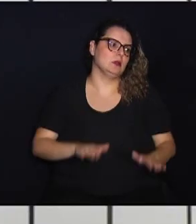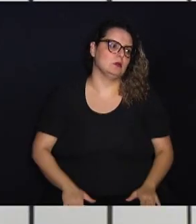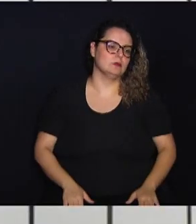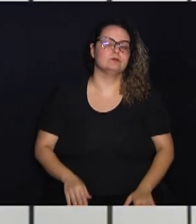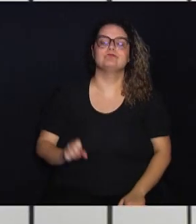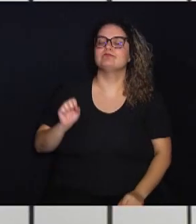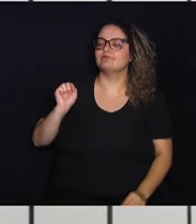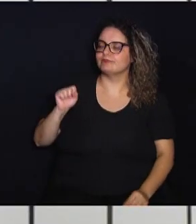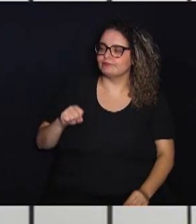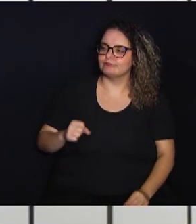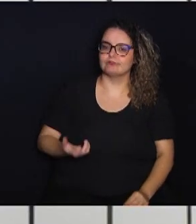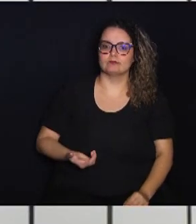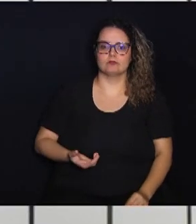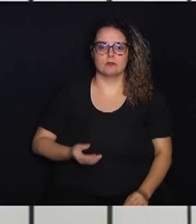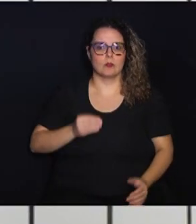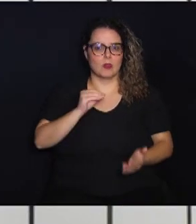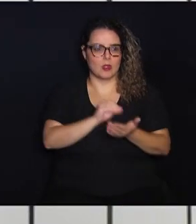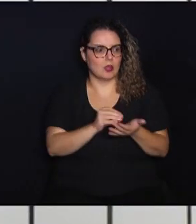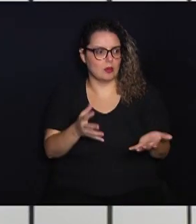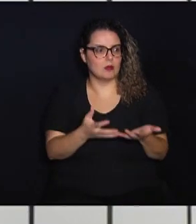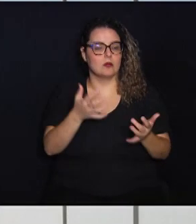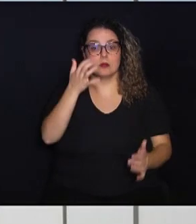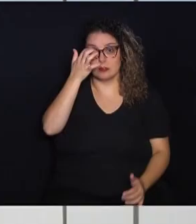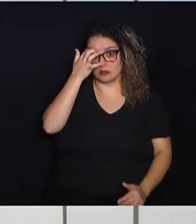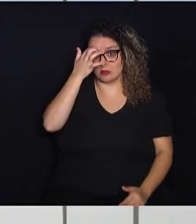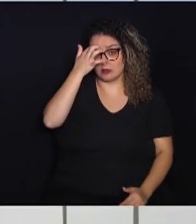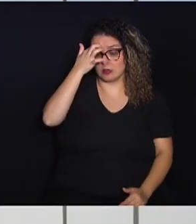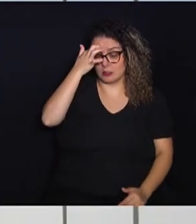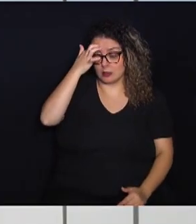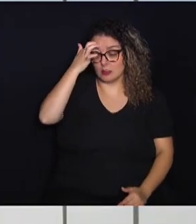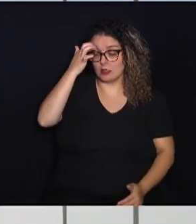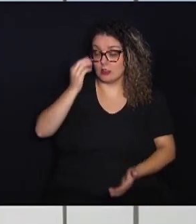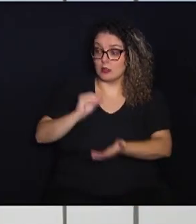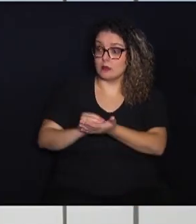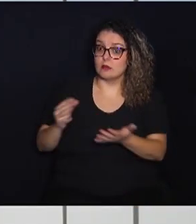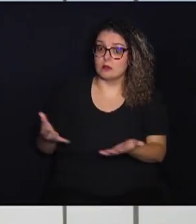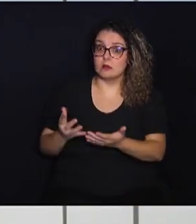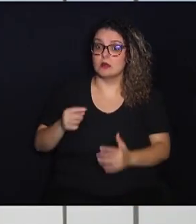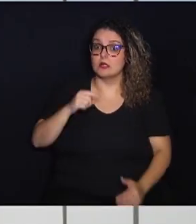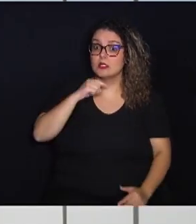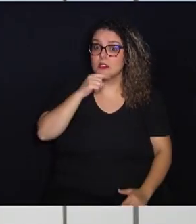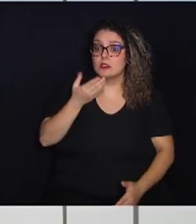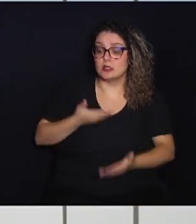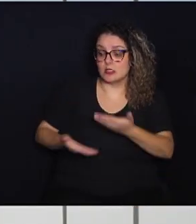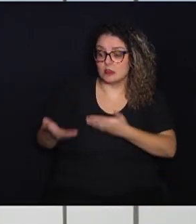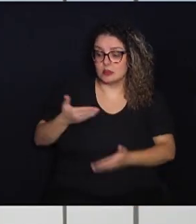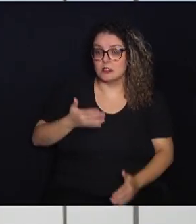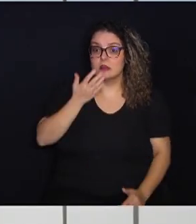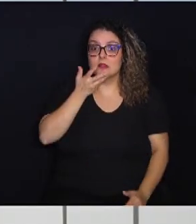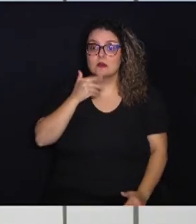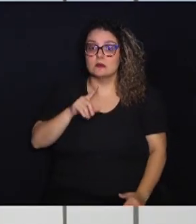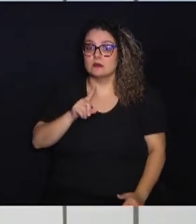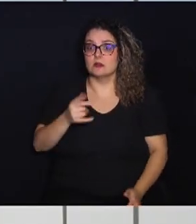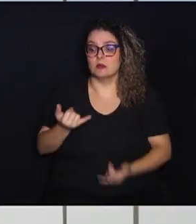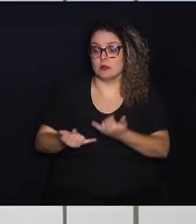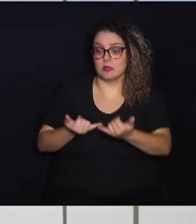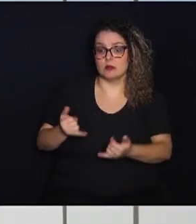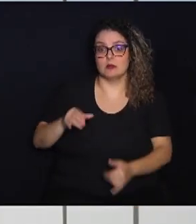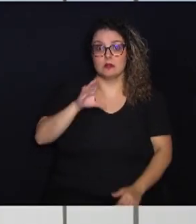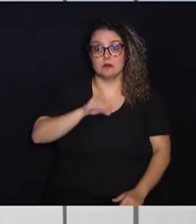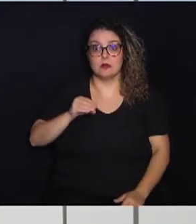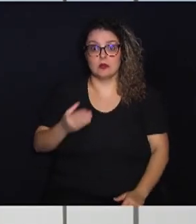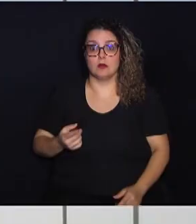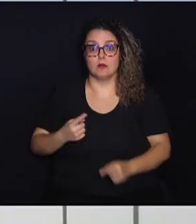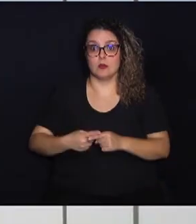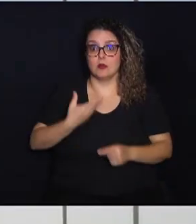de a falta do estímulo. Exatamente, falta do estímulo. Ninguém interagia com a criança, não brincava, não conversava, porque o pai